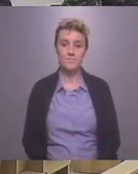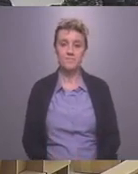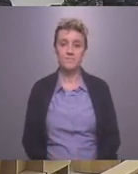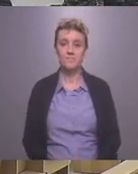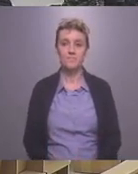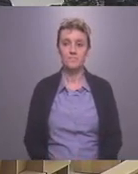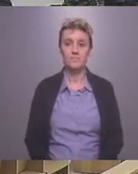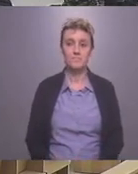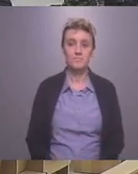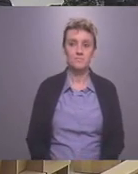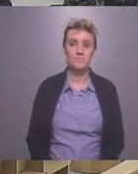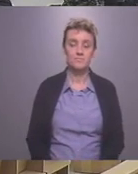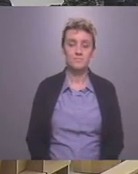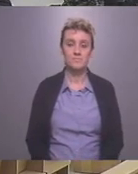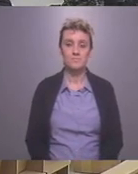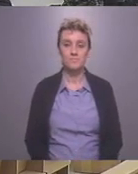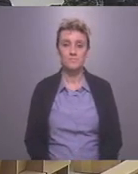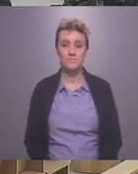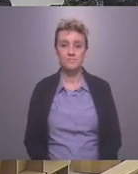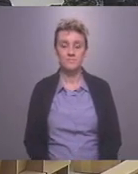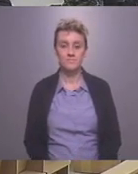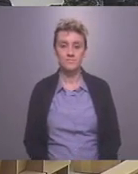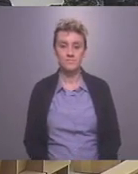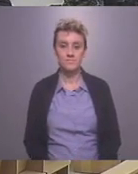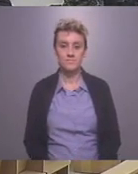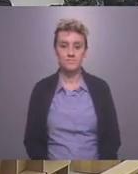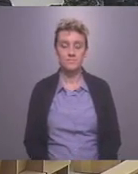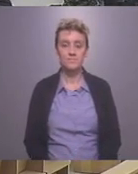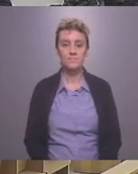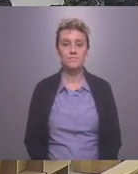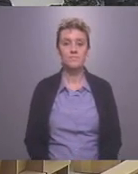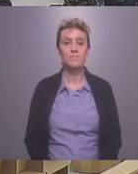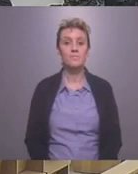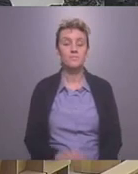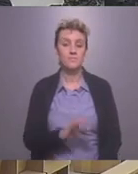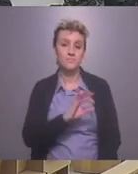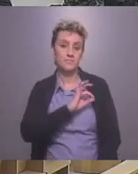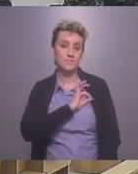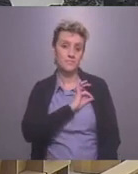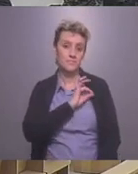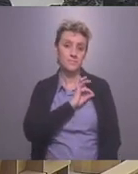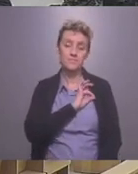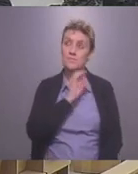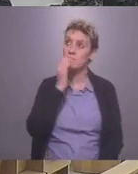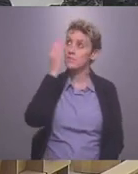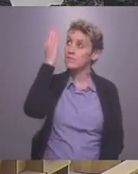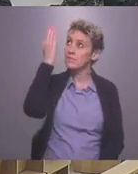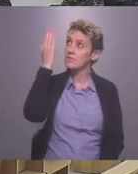Senhor,